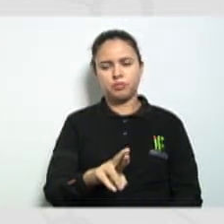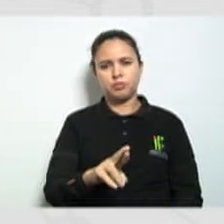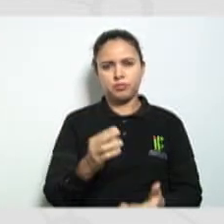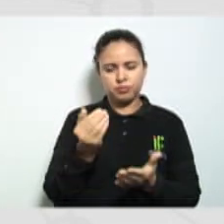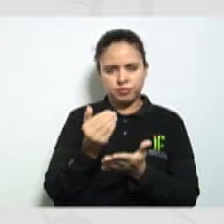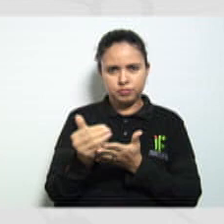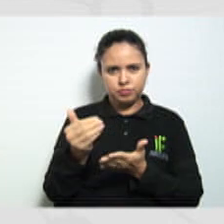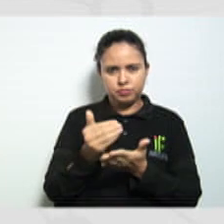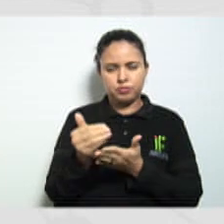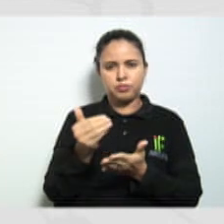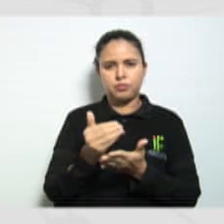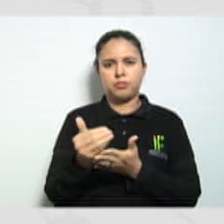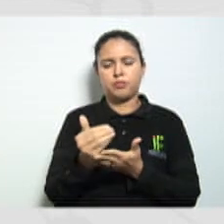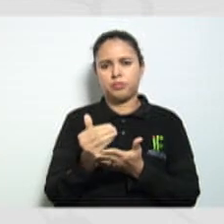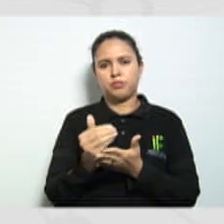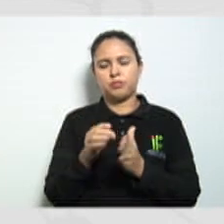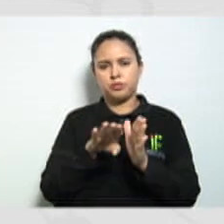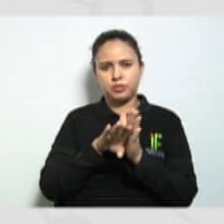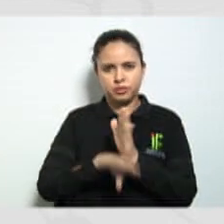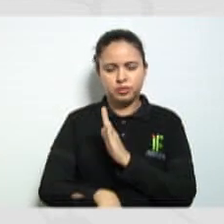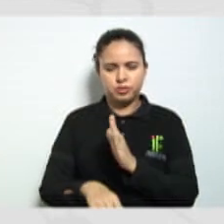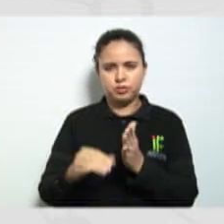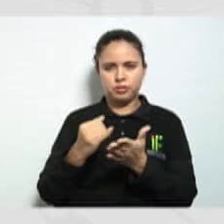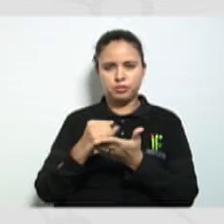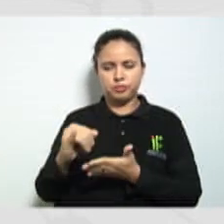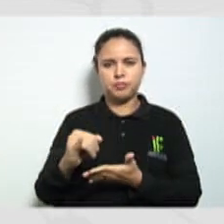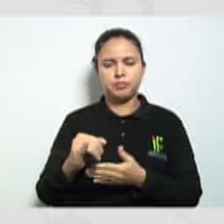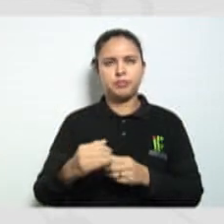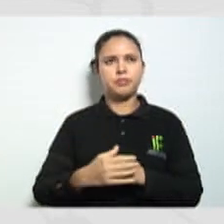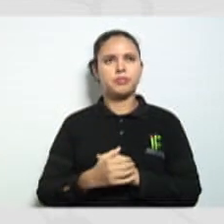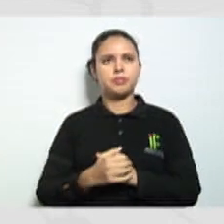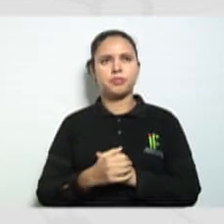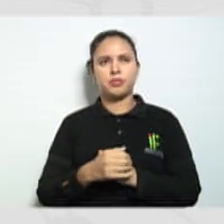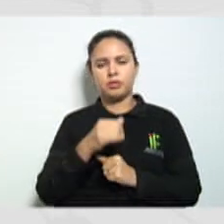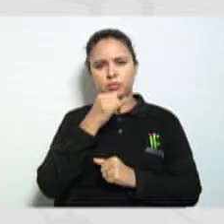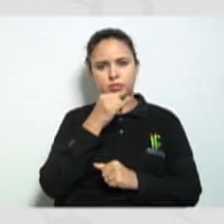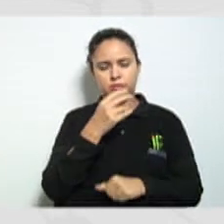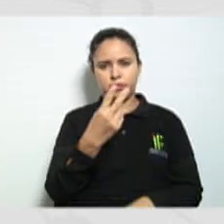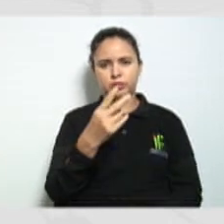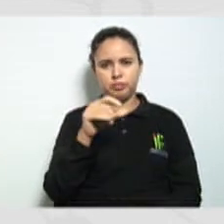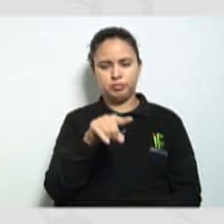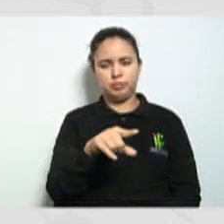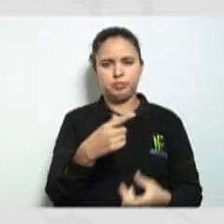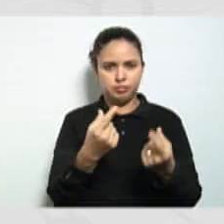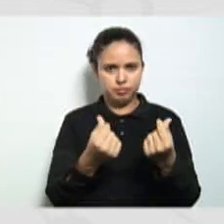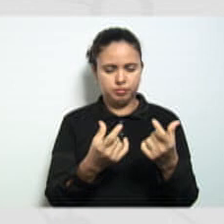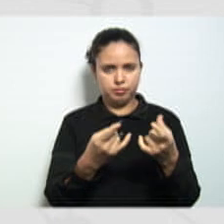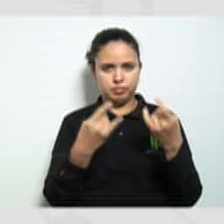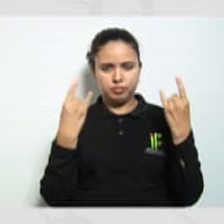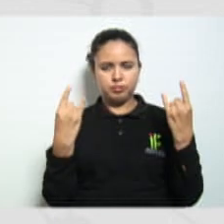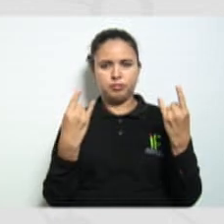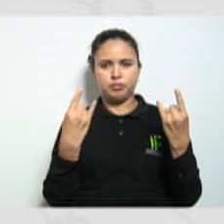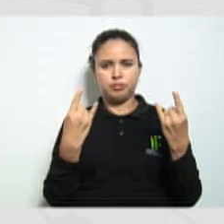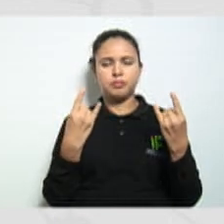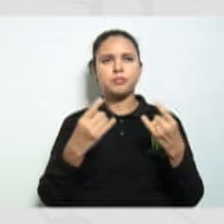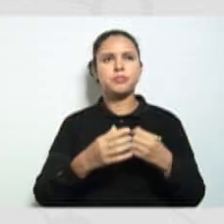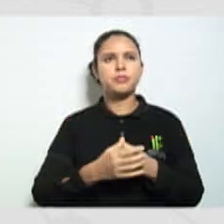sobrar aqui, descontando os impostos, vamos supor, R$2.000 de lucro de ato não